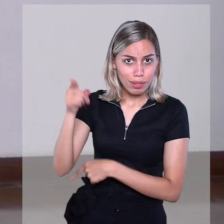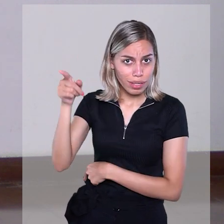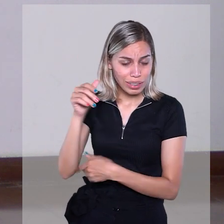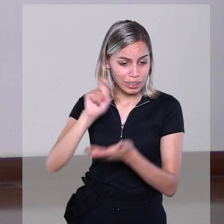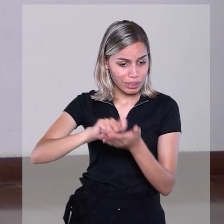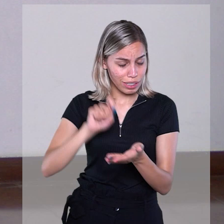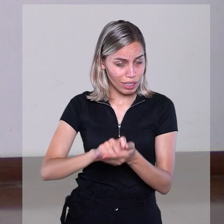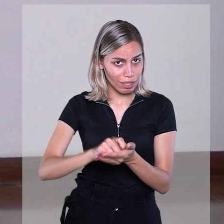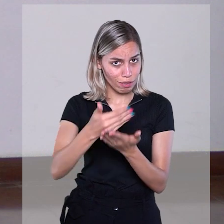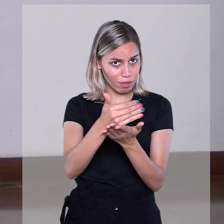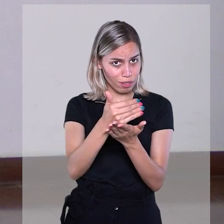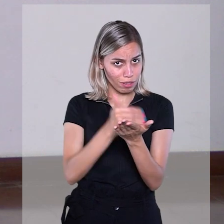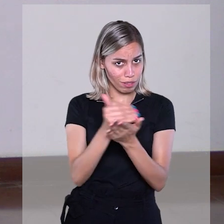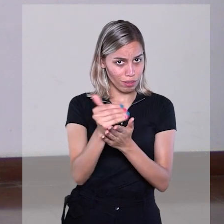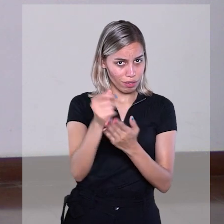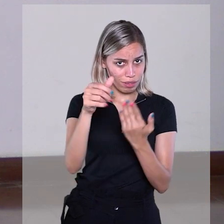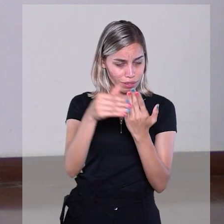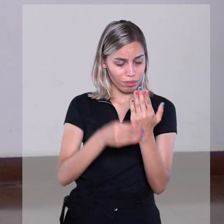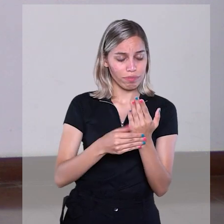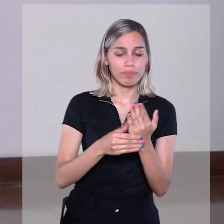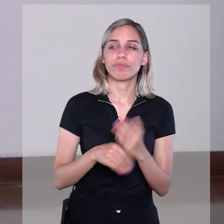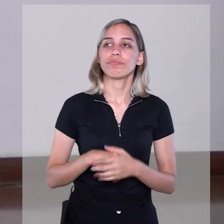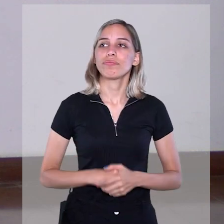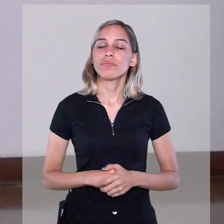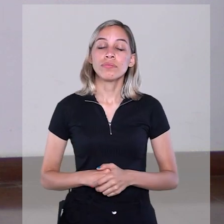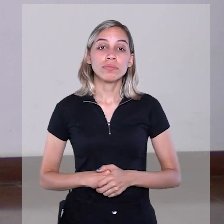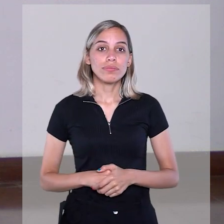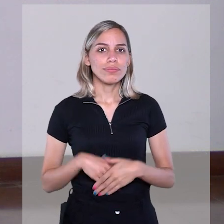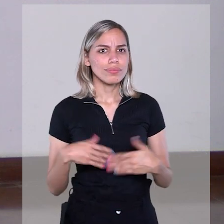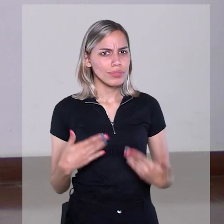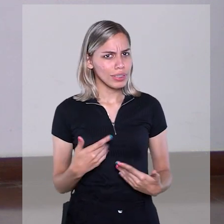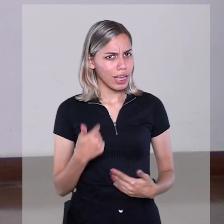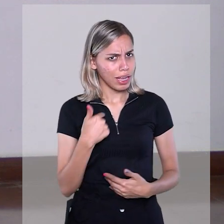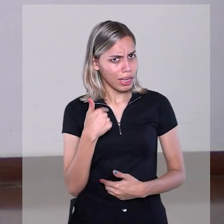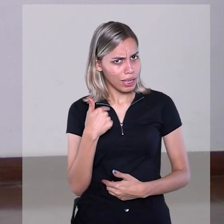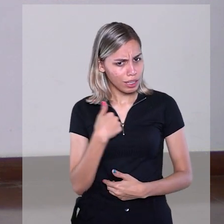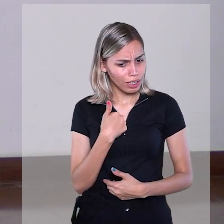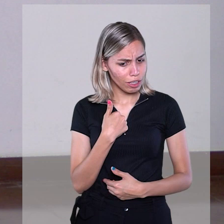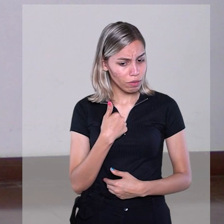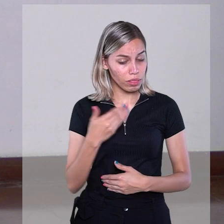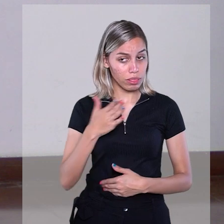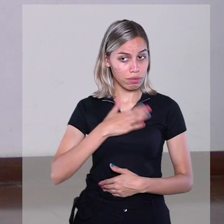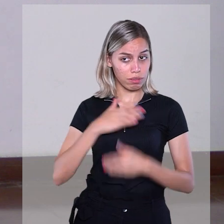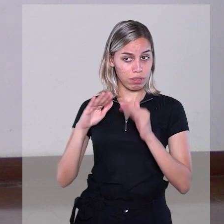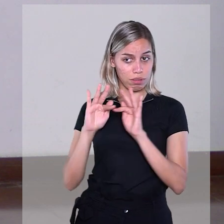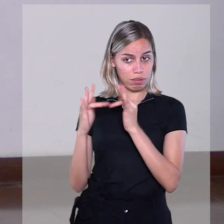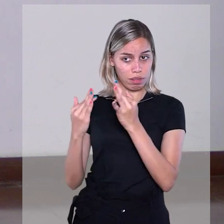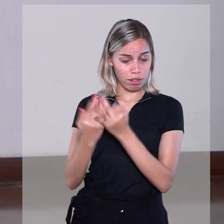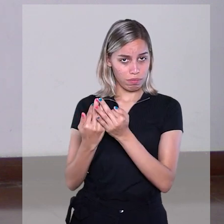no ambiente da própria família, foi treinado para coisas que ele nem sabia que aconteceriam. E que a entrada da irmã